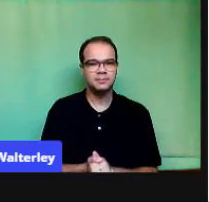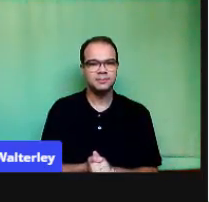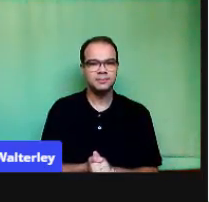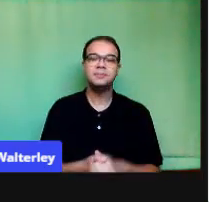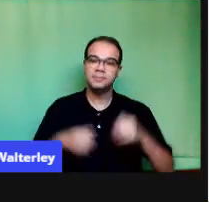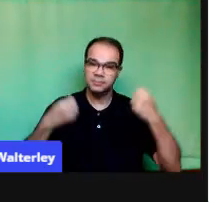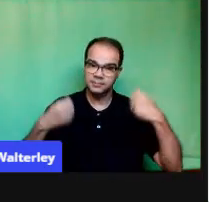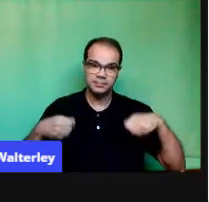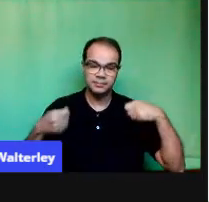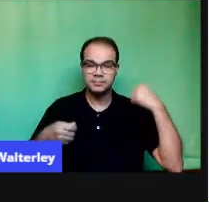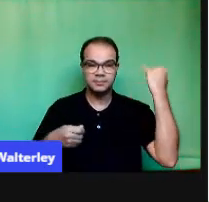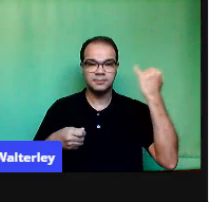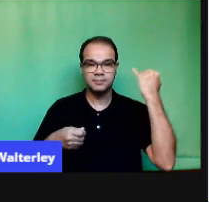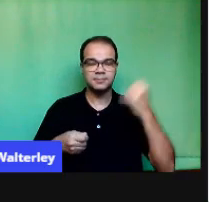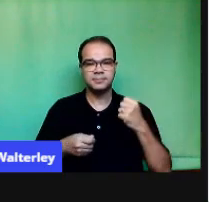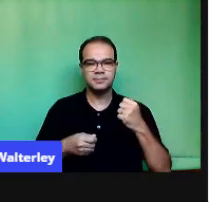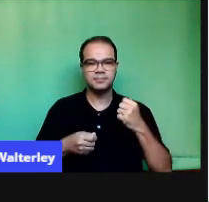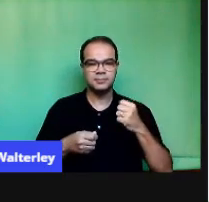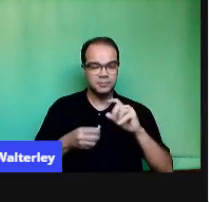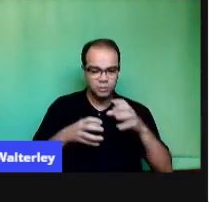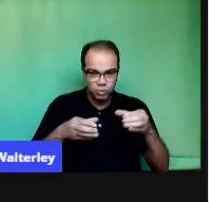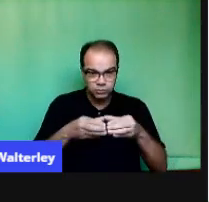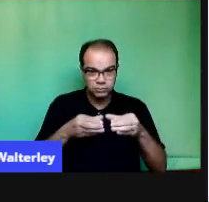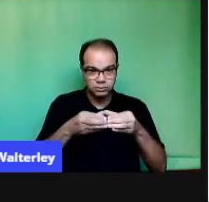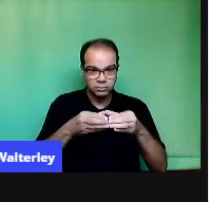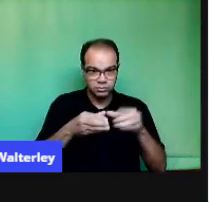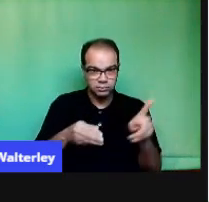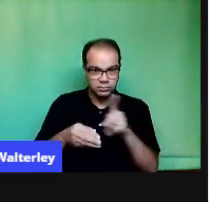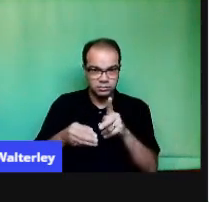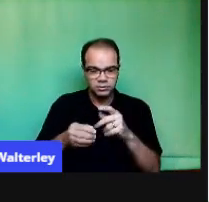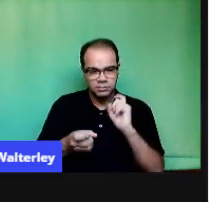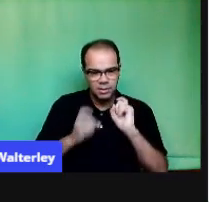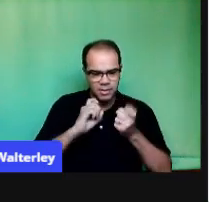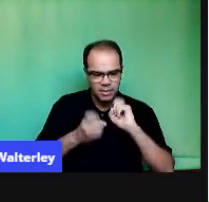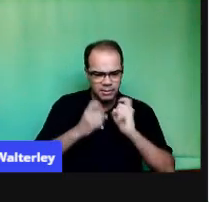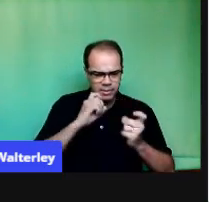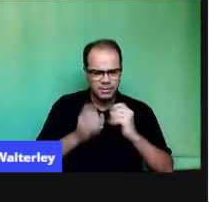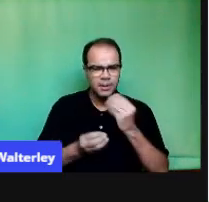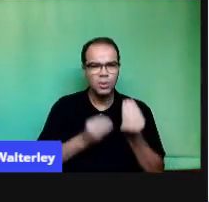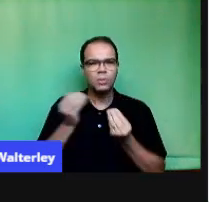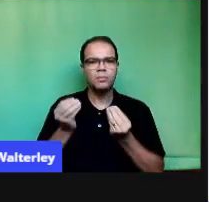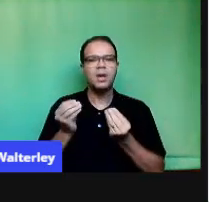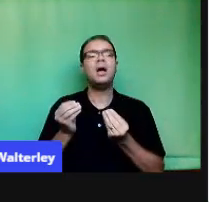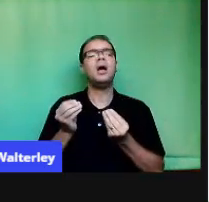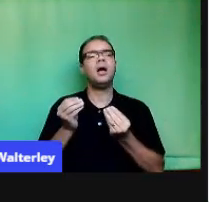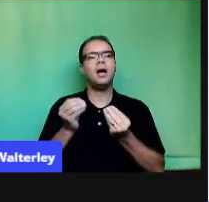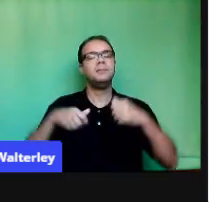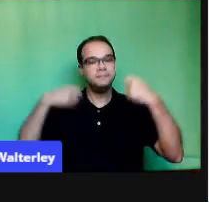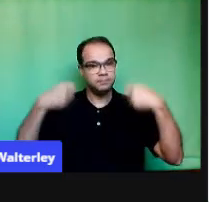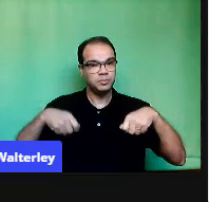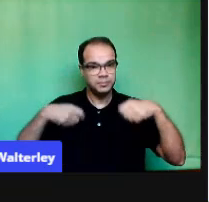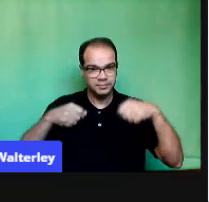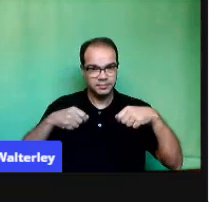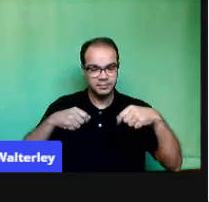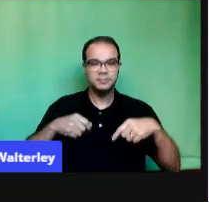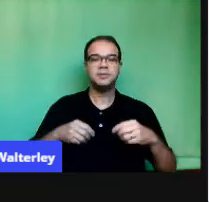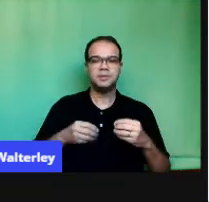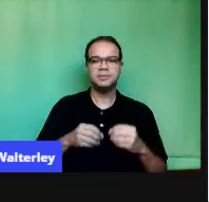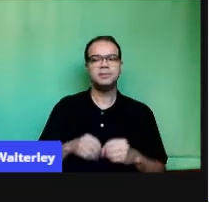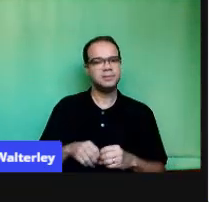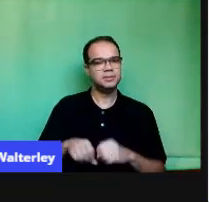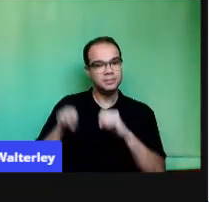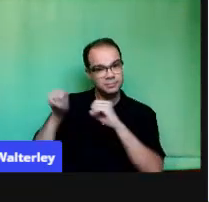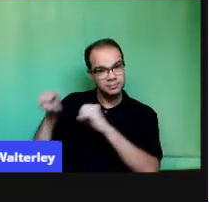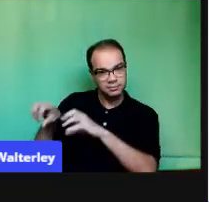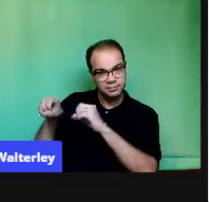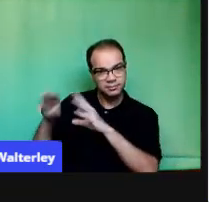tema. Então, foi discutido durante os processos formativos essa necessidade de incluir o tema bem-estar animal como um tema socioambiental, um